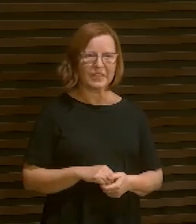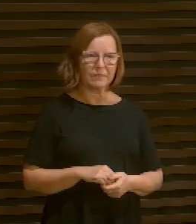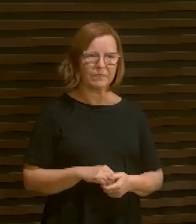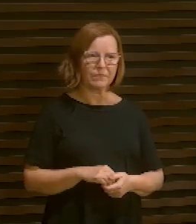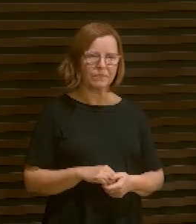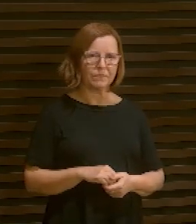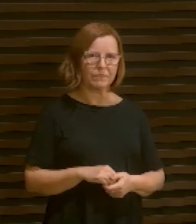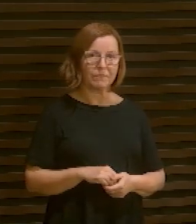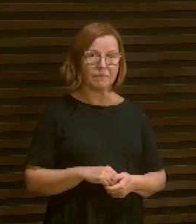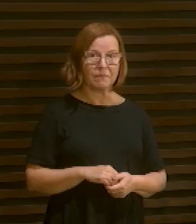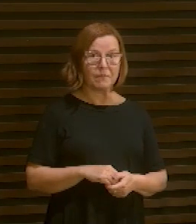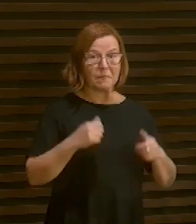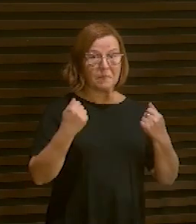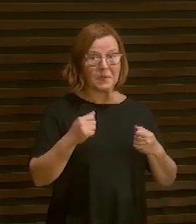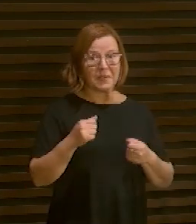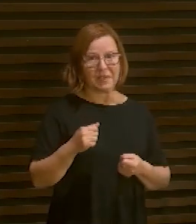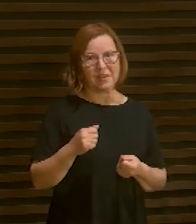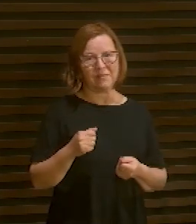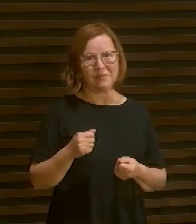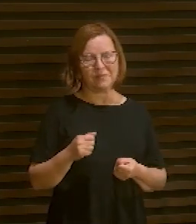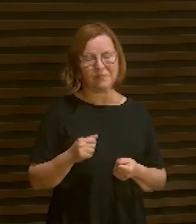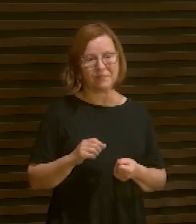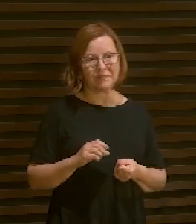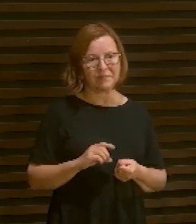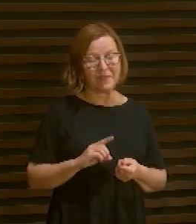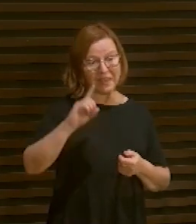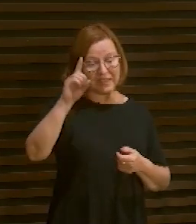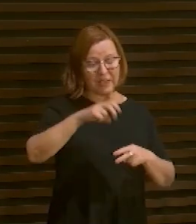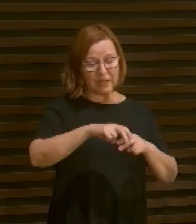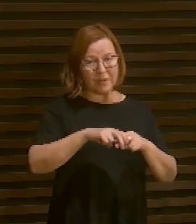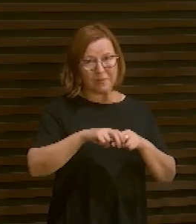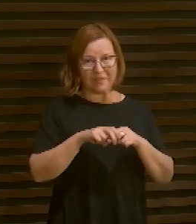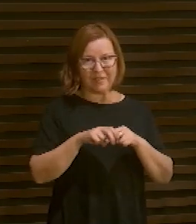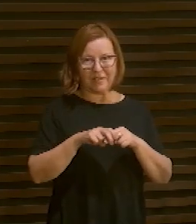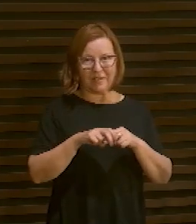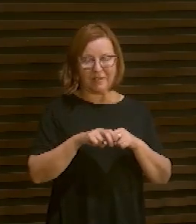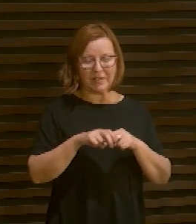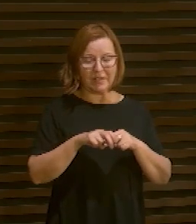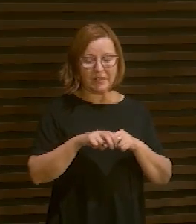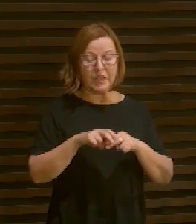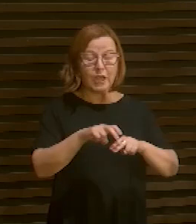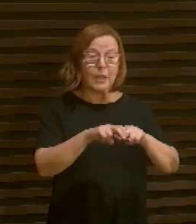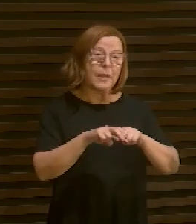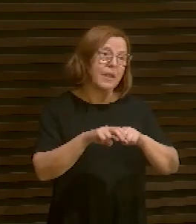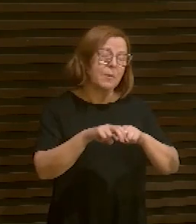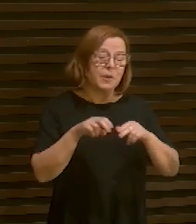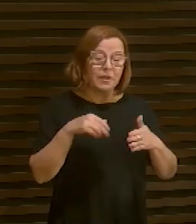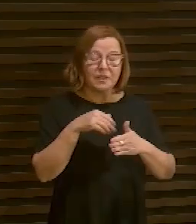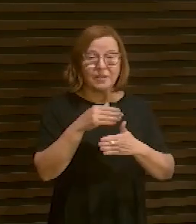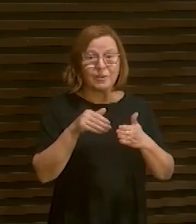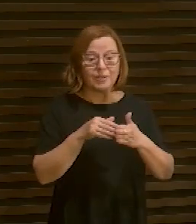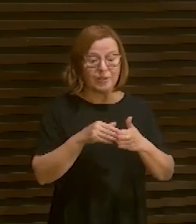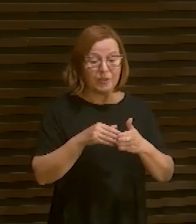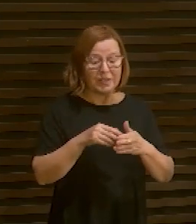Porque convinha que aquele por cuja causa e por quem todas as coisas existem, conduzindo